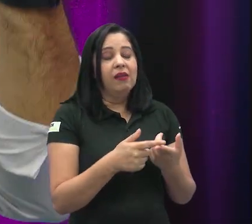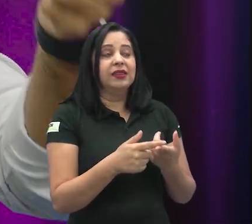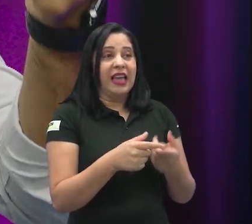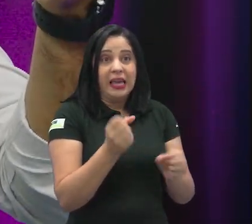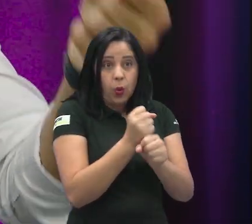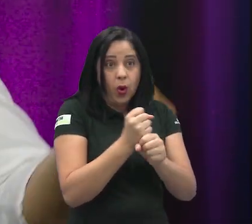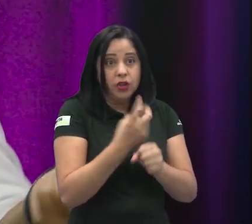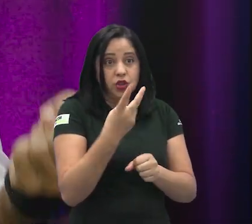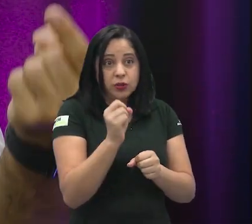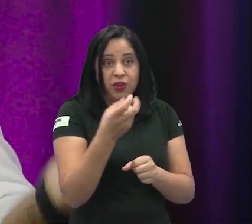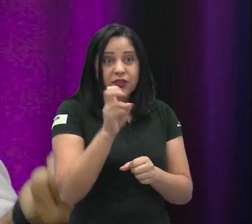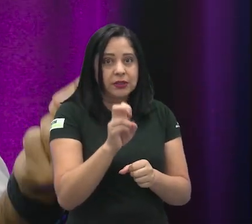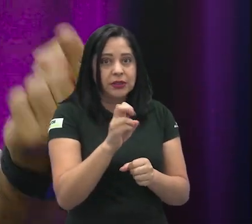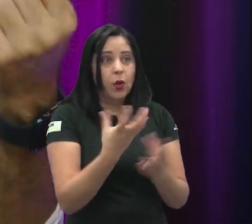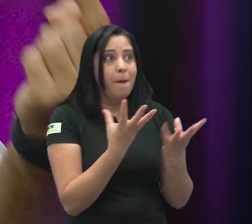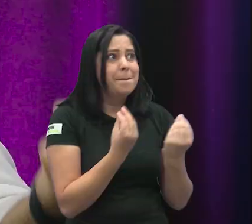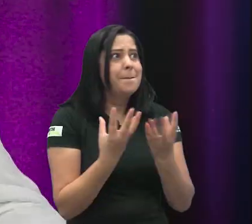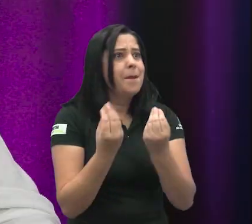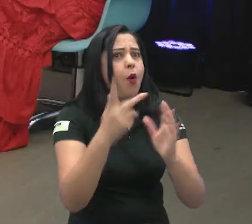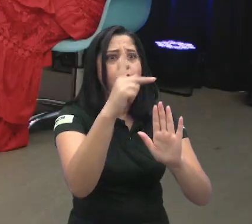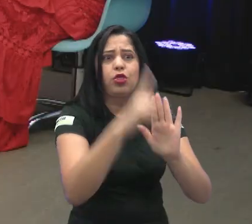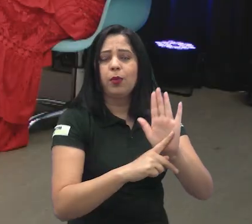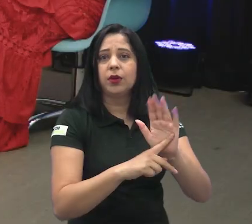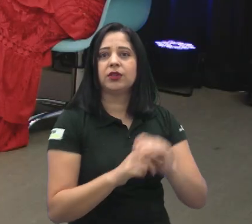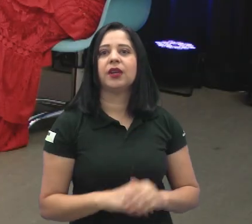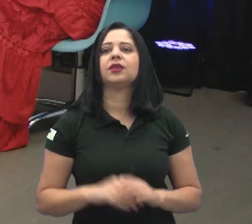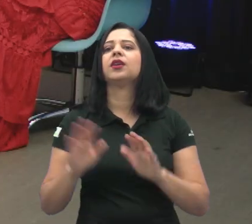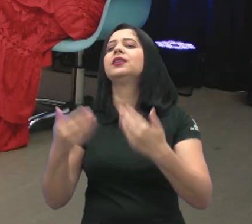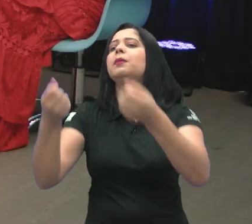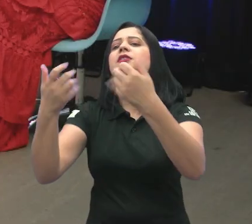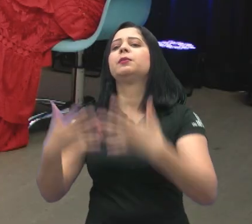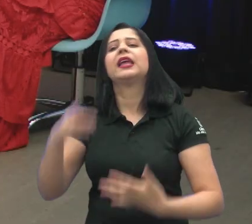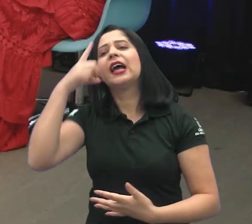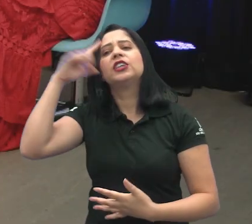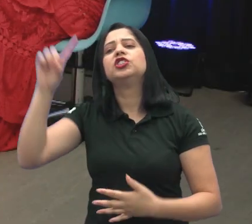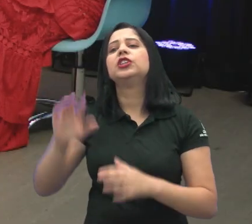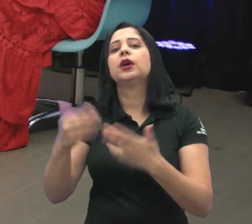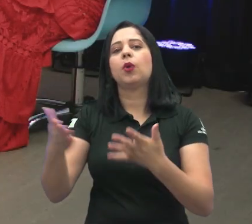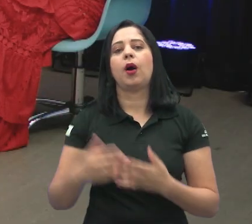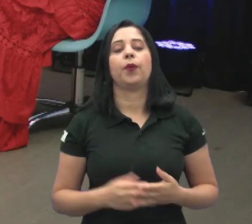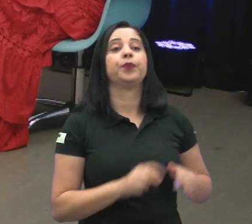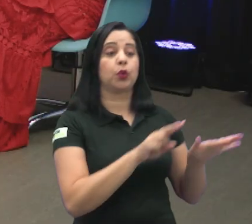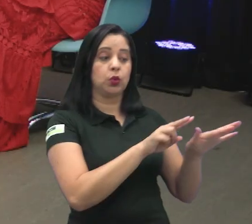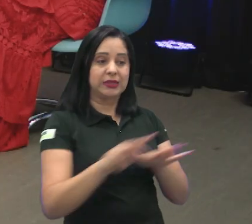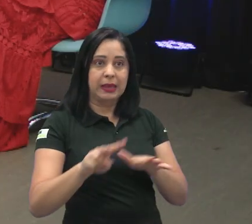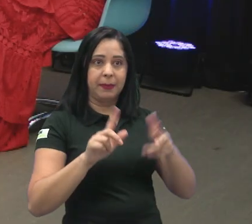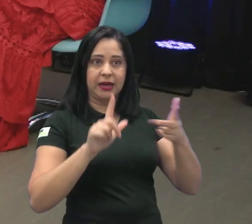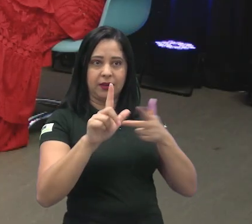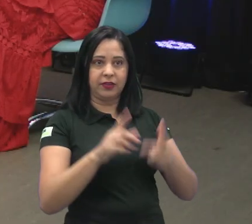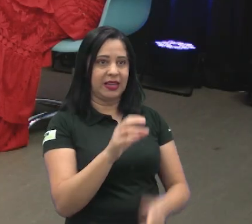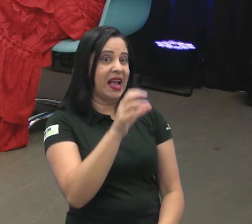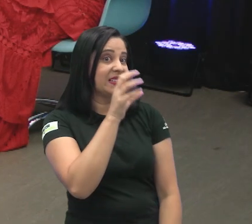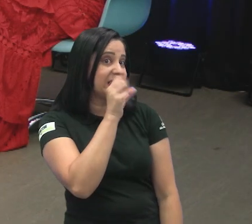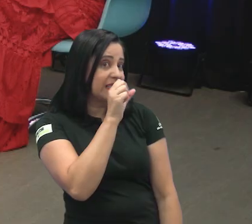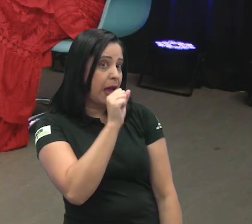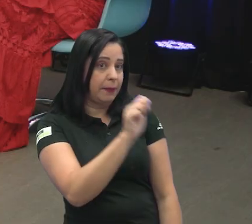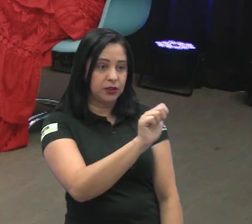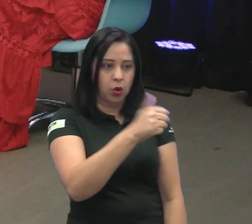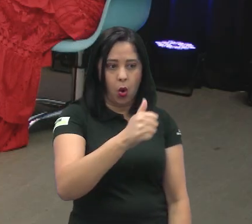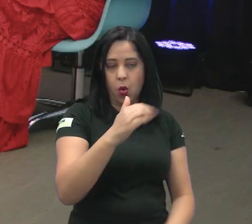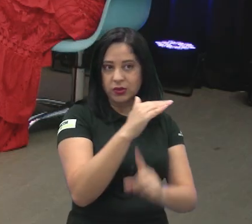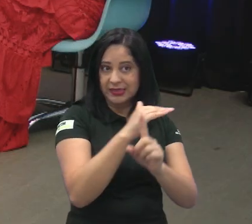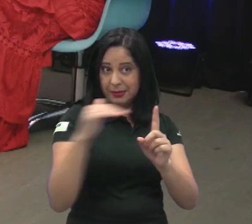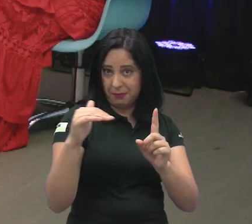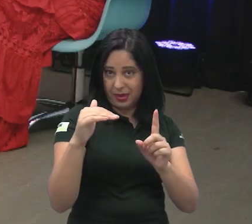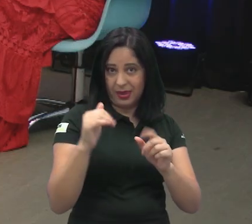coube todos os projetos aprovados. E Guerra, fala pra gente que dia que passa esse programa? Passa sábado, 11h30 da